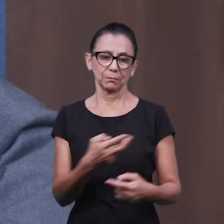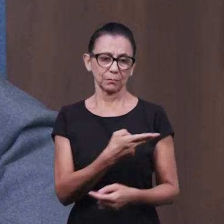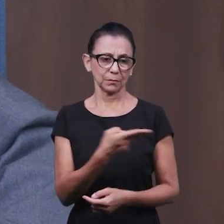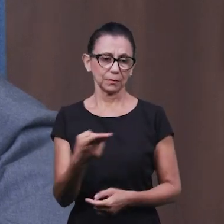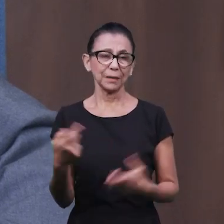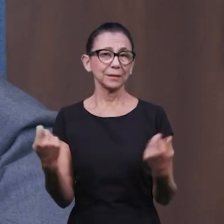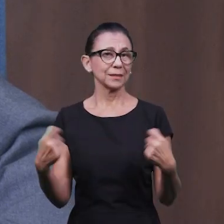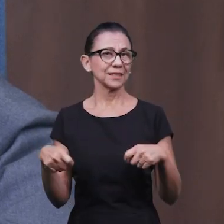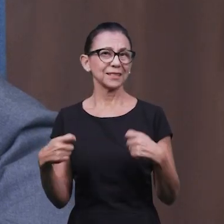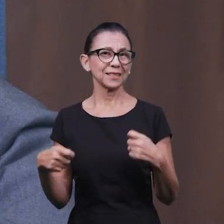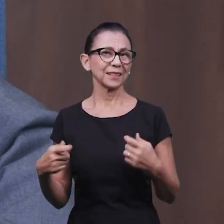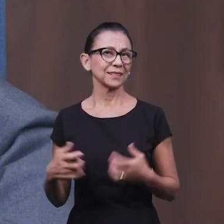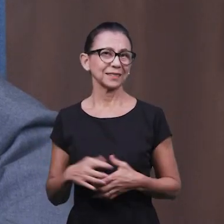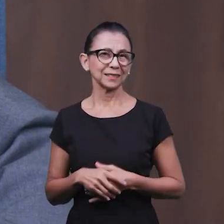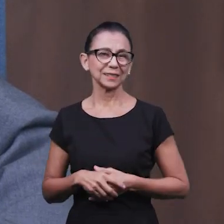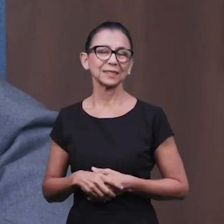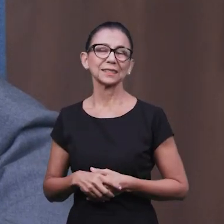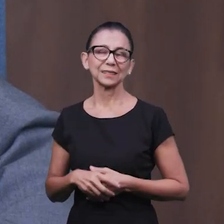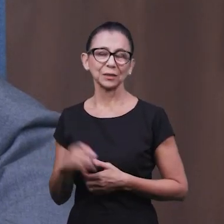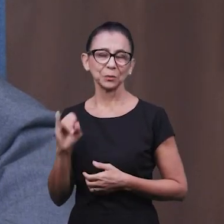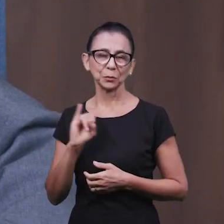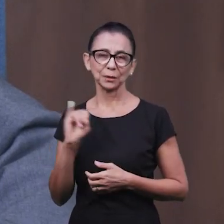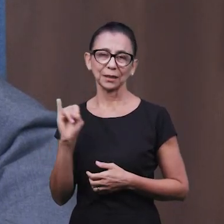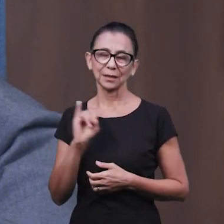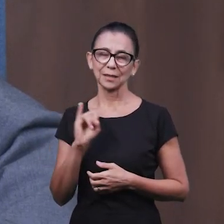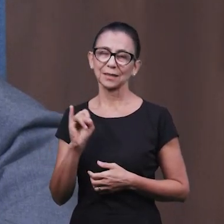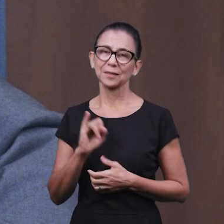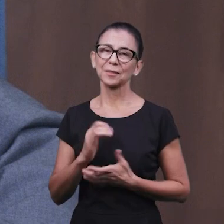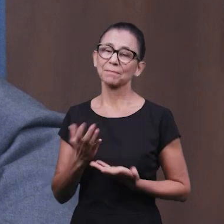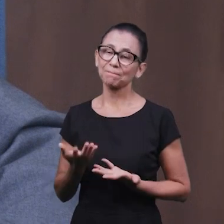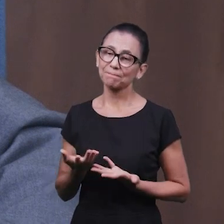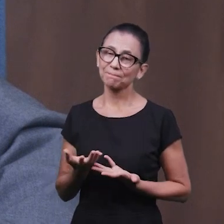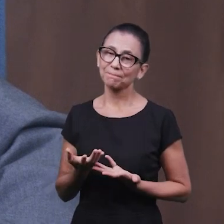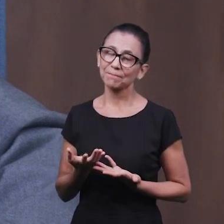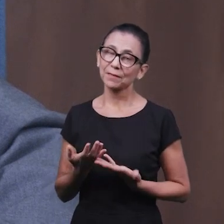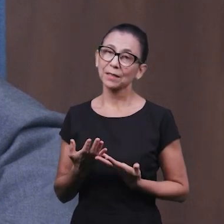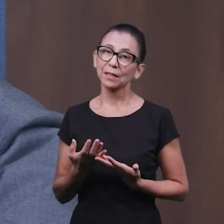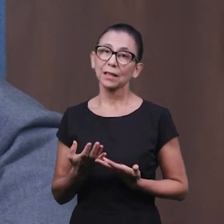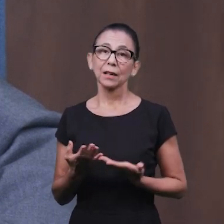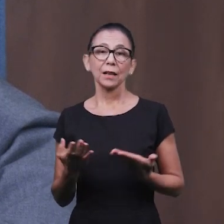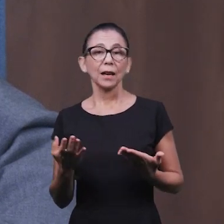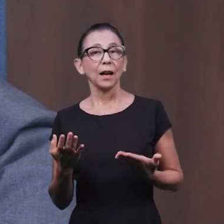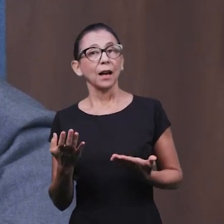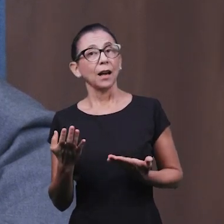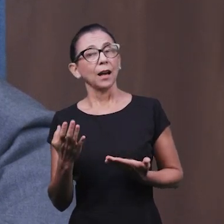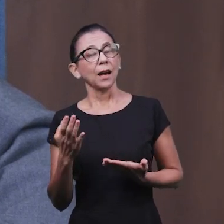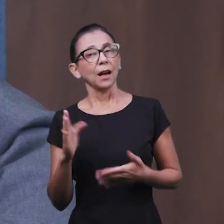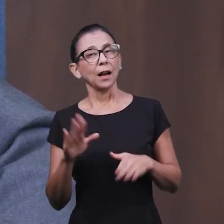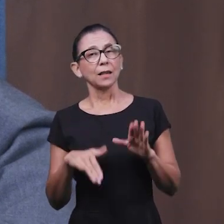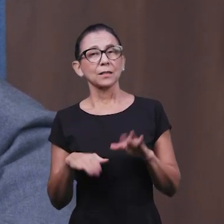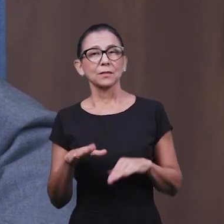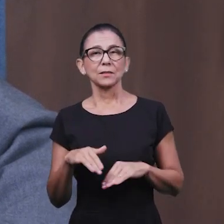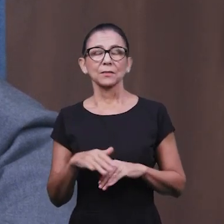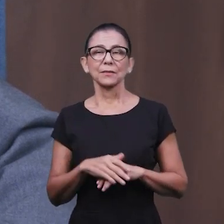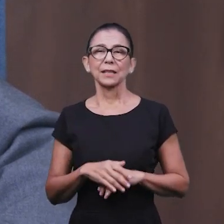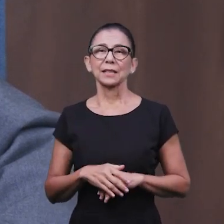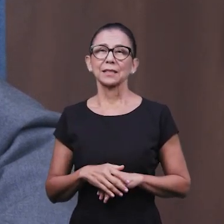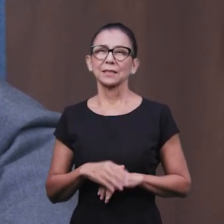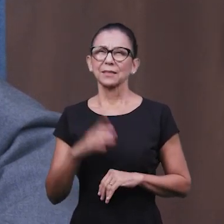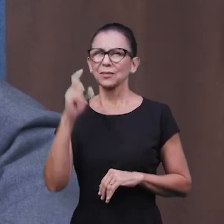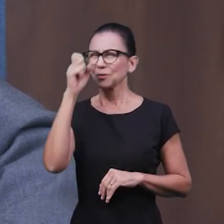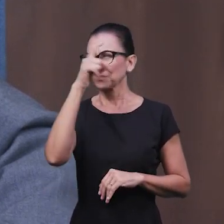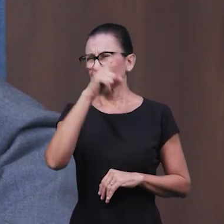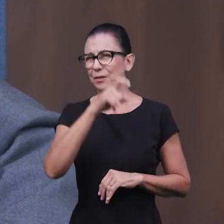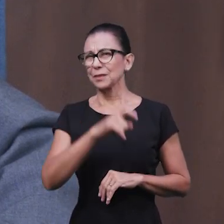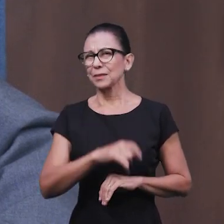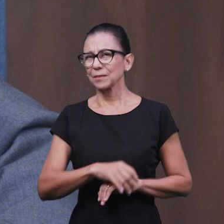elas são necessárias, elas são úteis para nós, apesar de muitas vezes se tratarem de oposições duras para